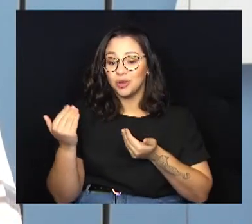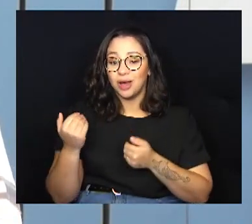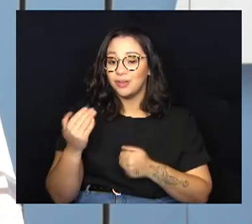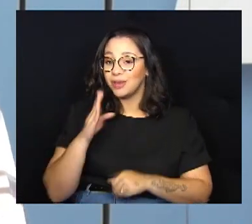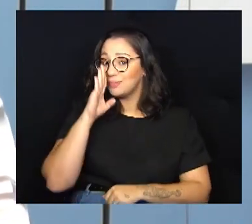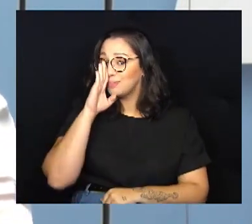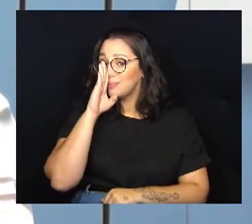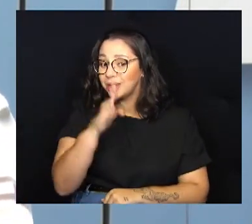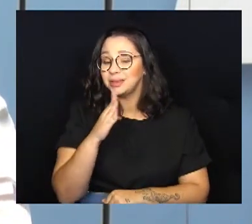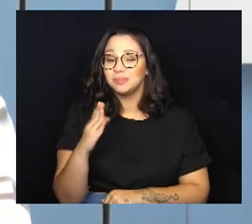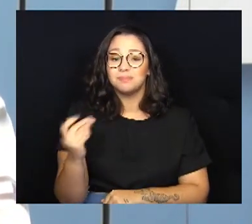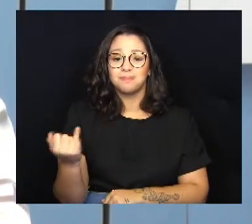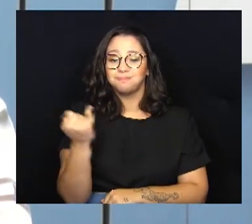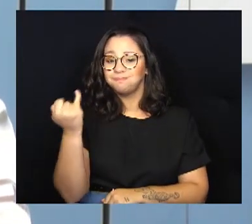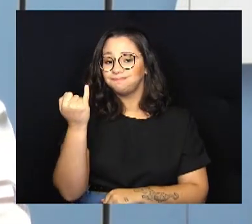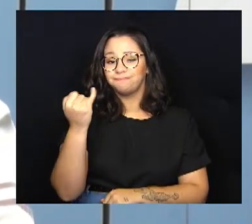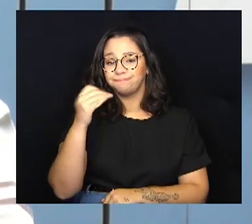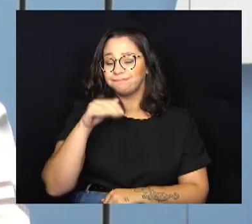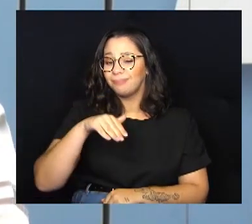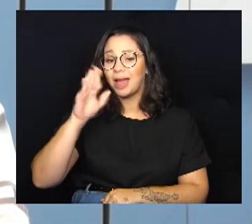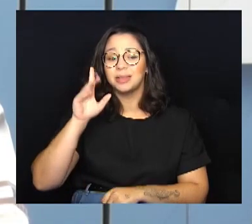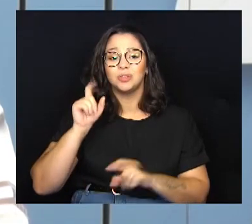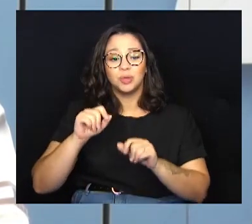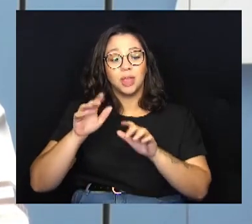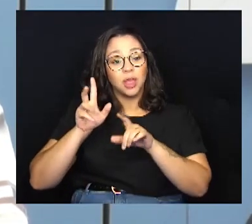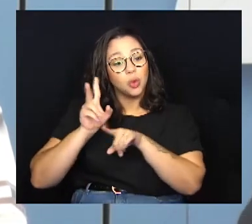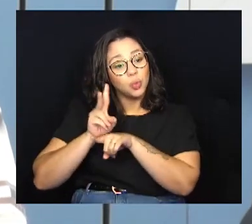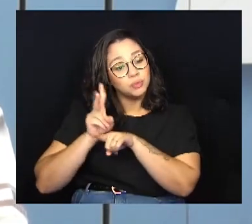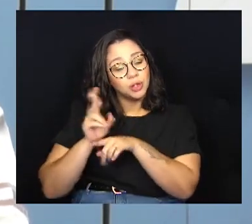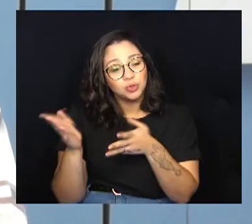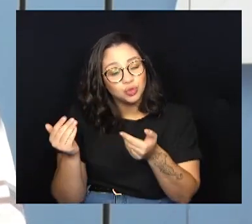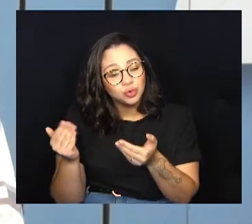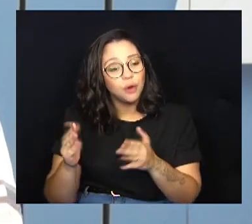com programas reconhecidos, com programas cientificamente